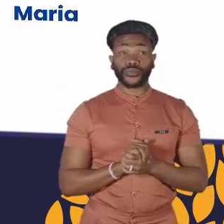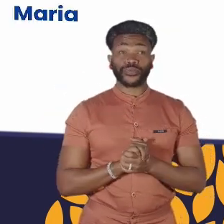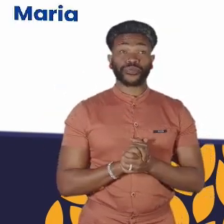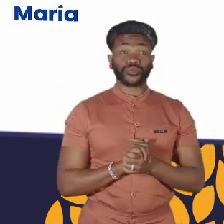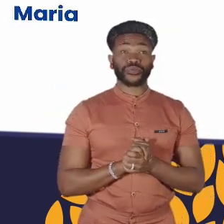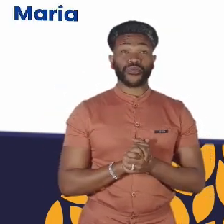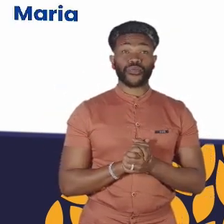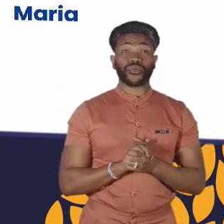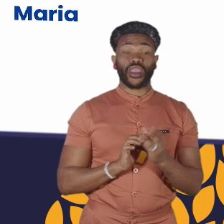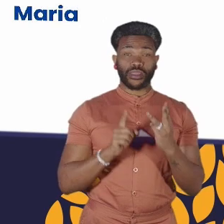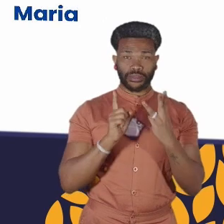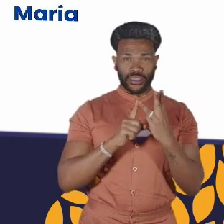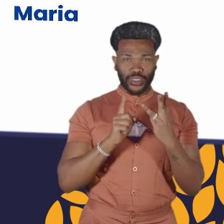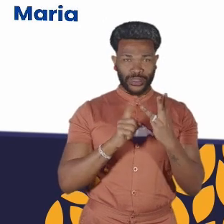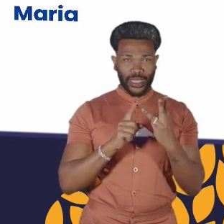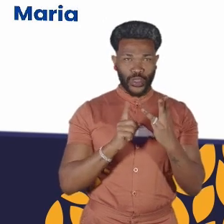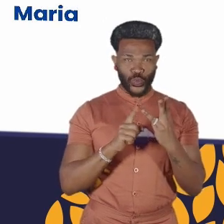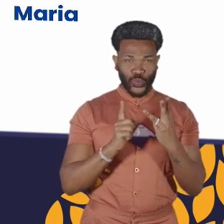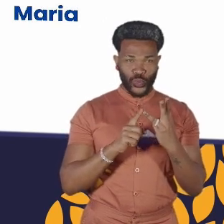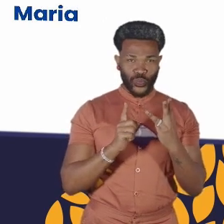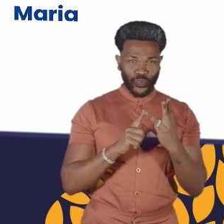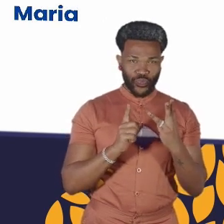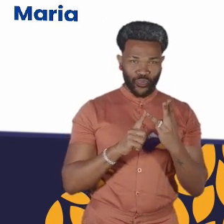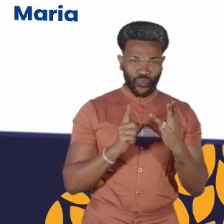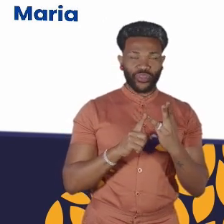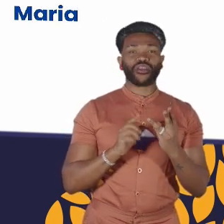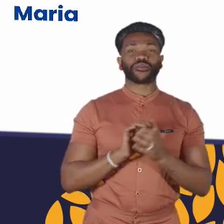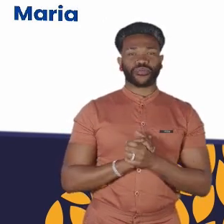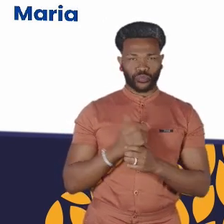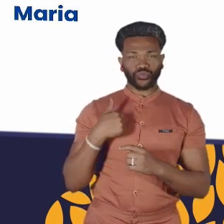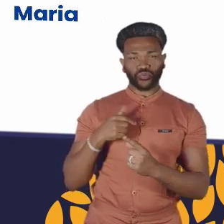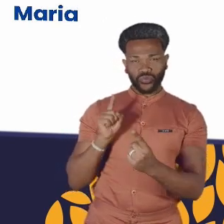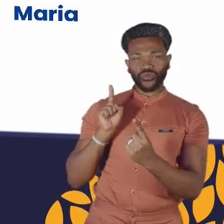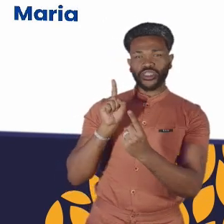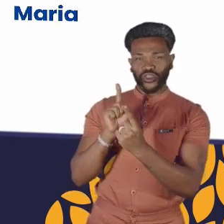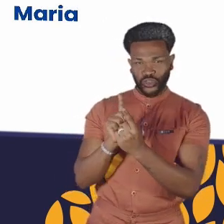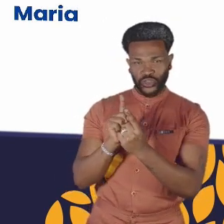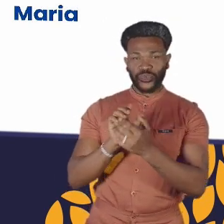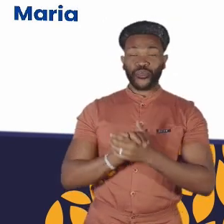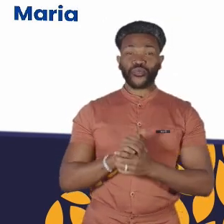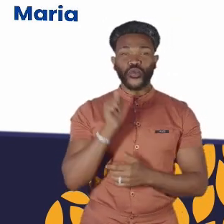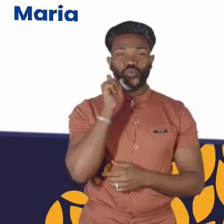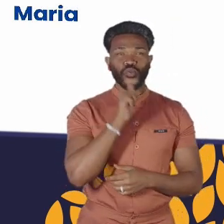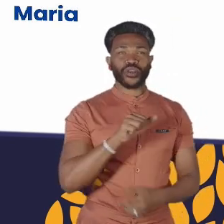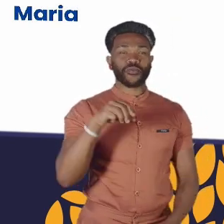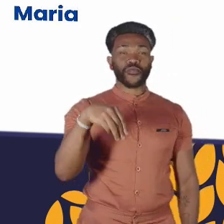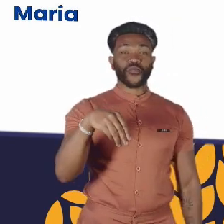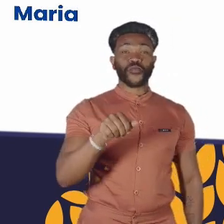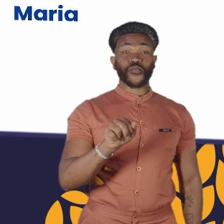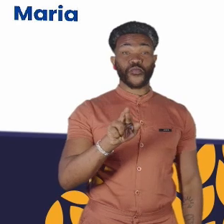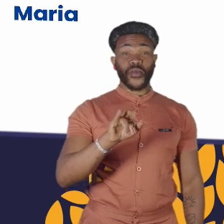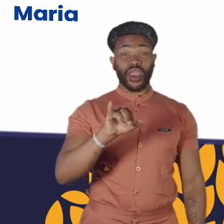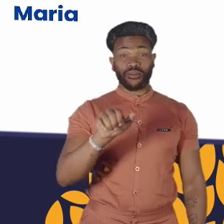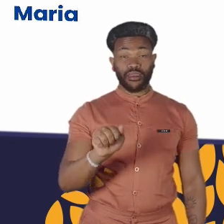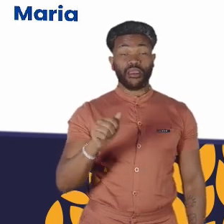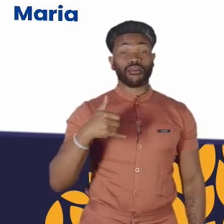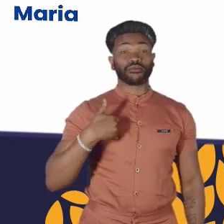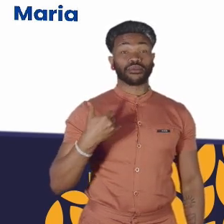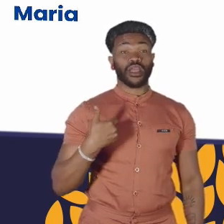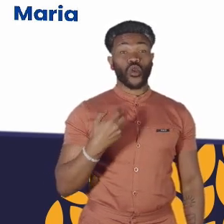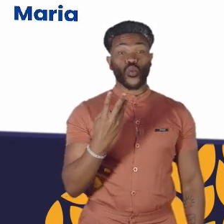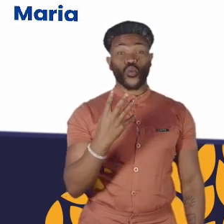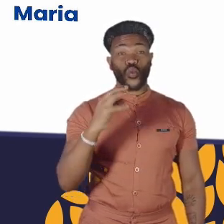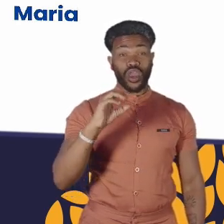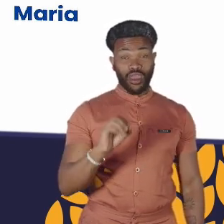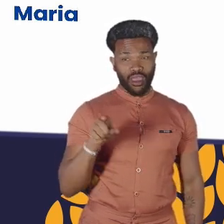Vamos lá, vamos para o terceiro caso. Esse caso aqui chegou para o Dr. Matheus, a Maria. Maria tem 40